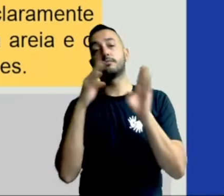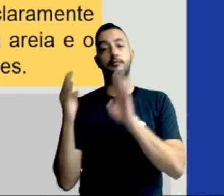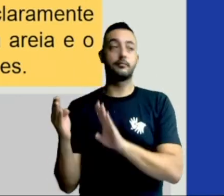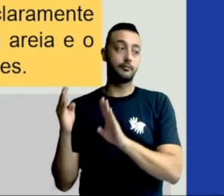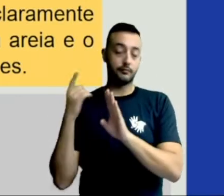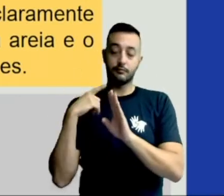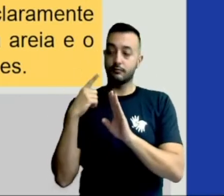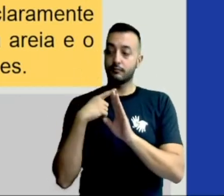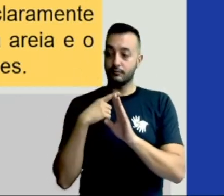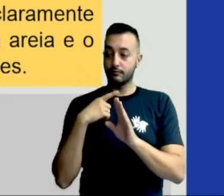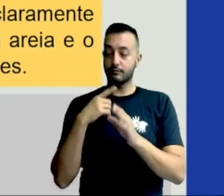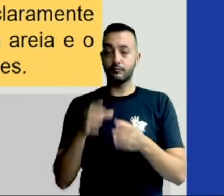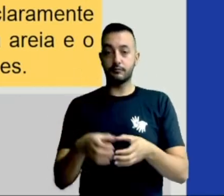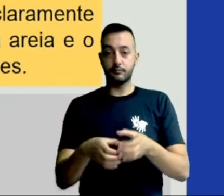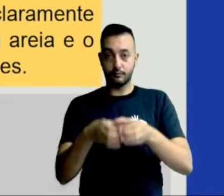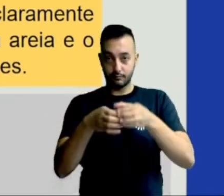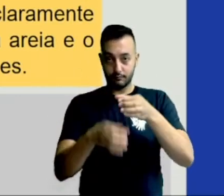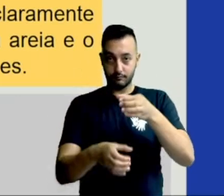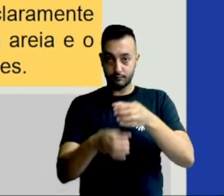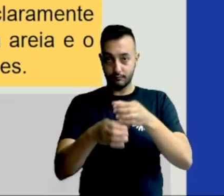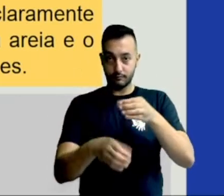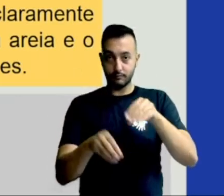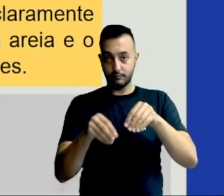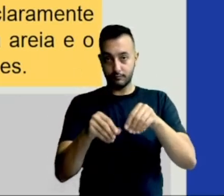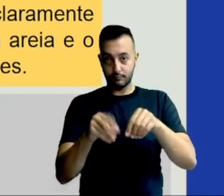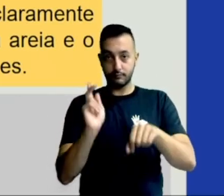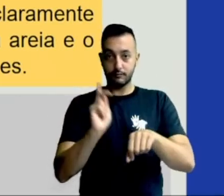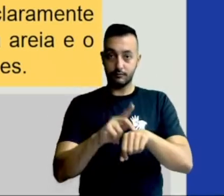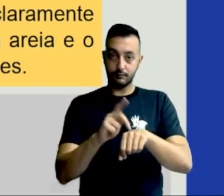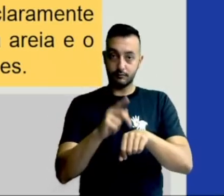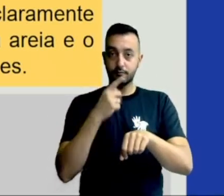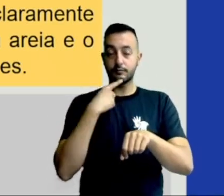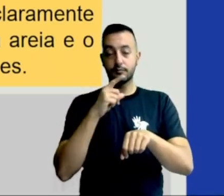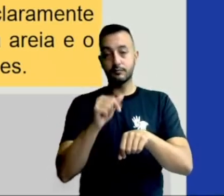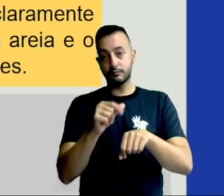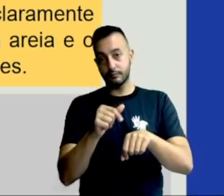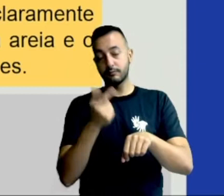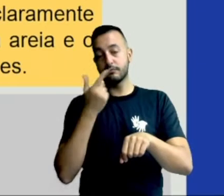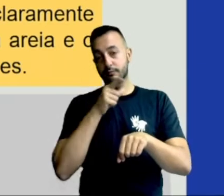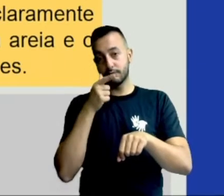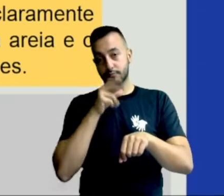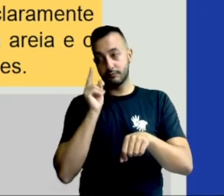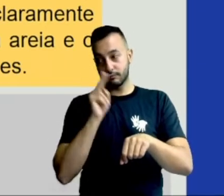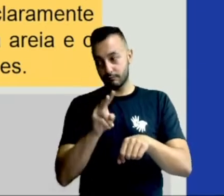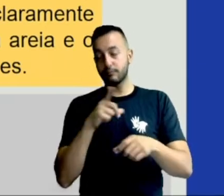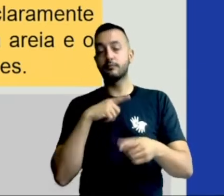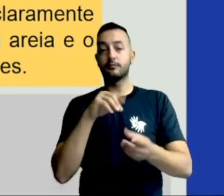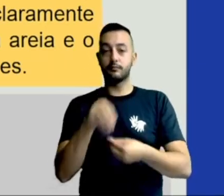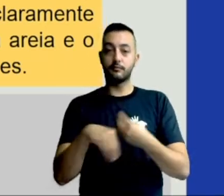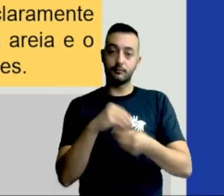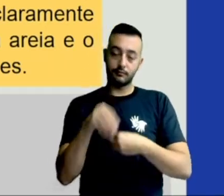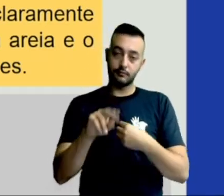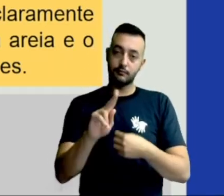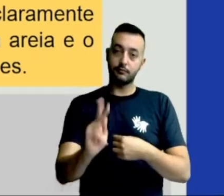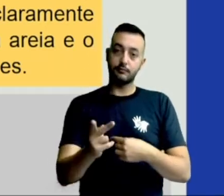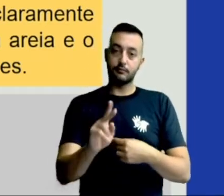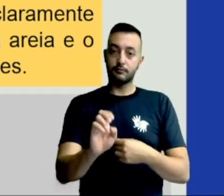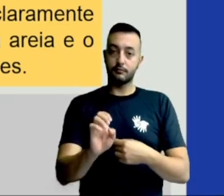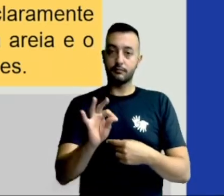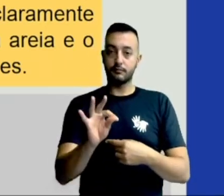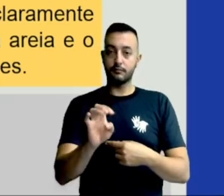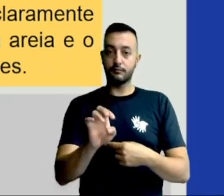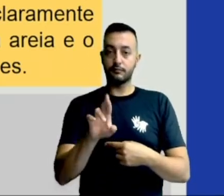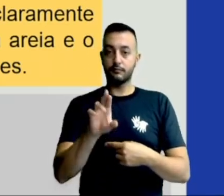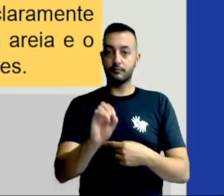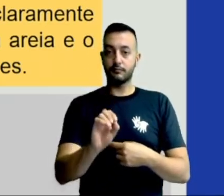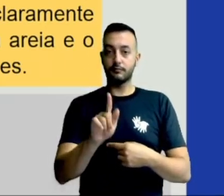um recipiente com areia, pedra e sal. Então, a gente consegue ver que tem uma mistura heterogênea, porque